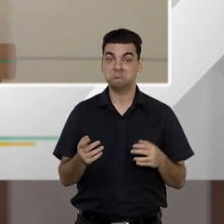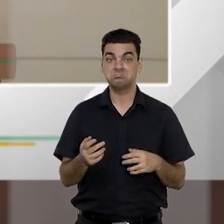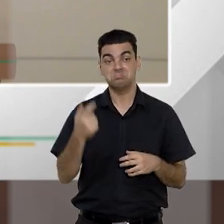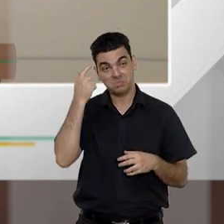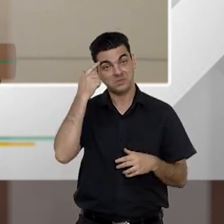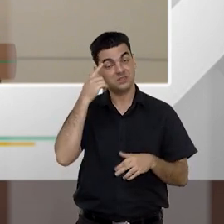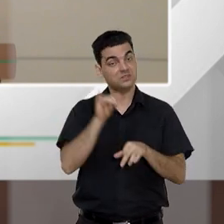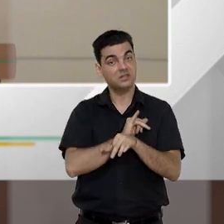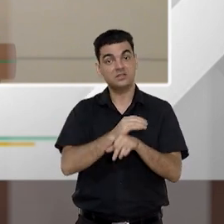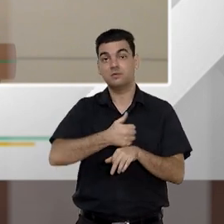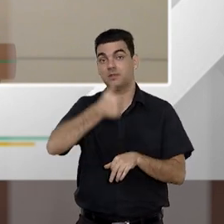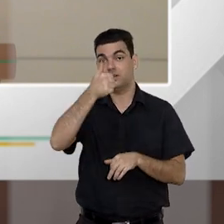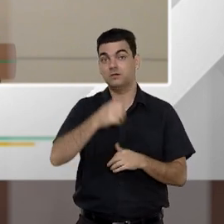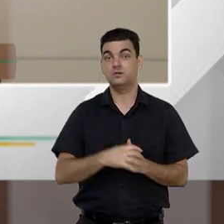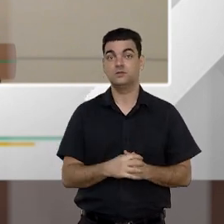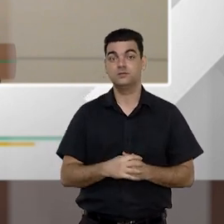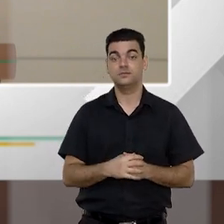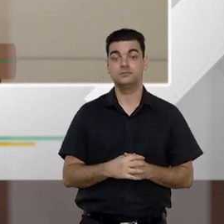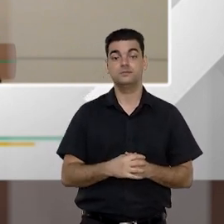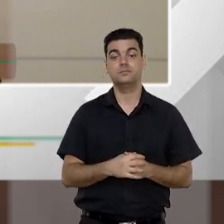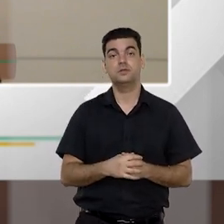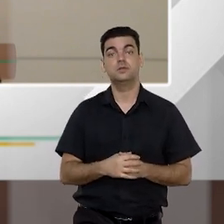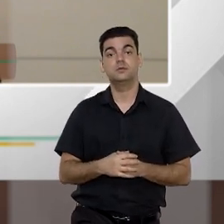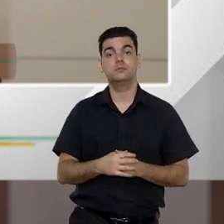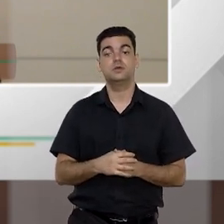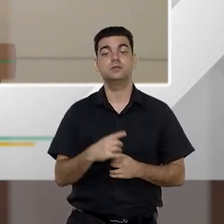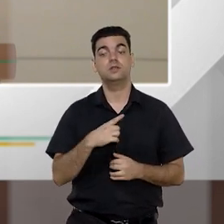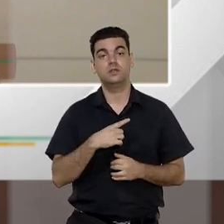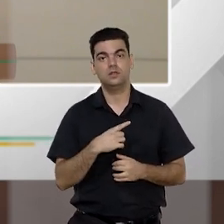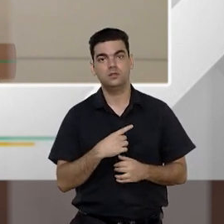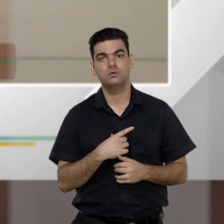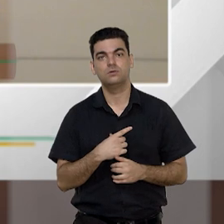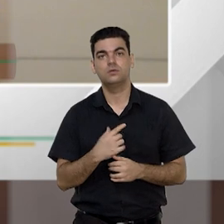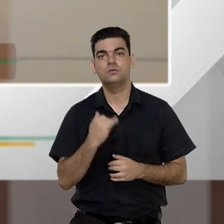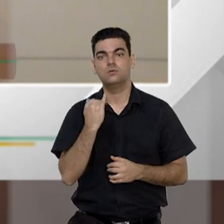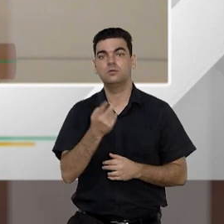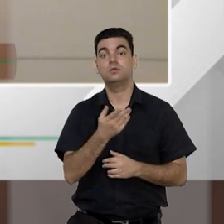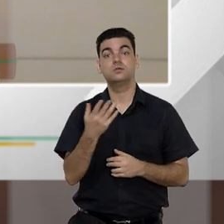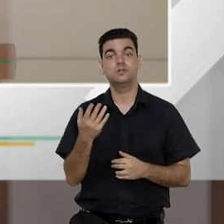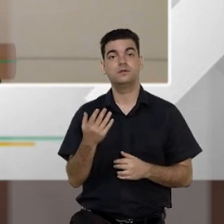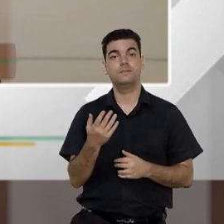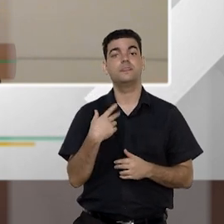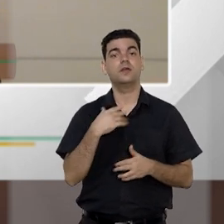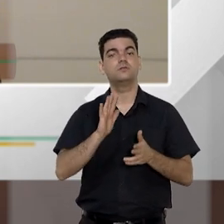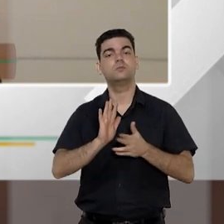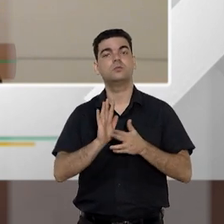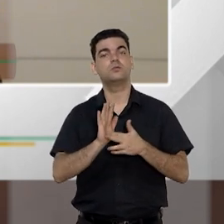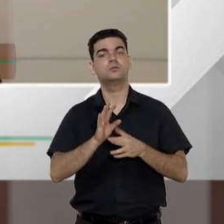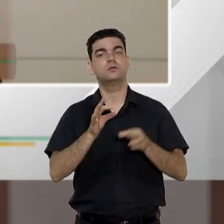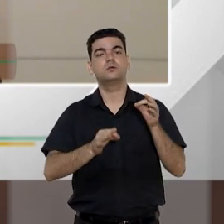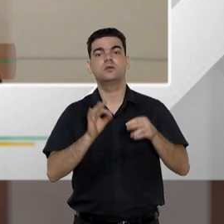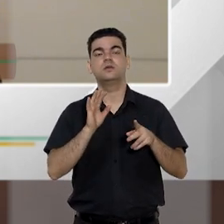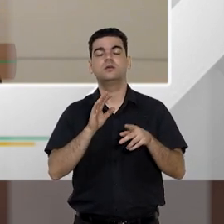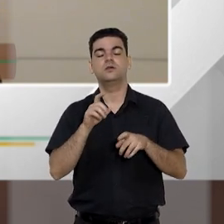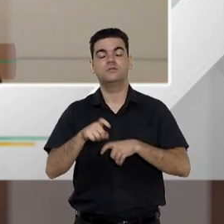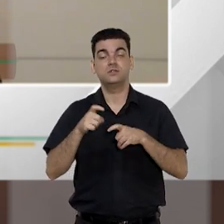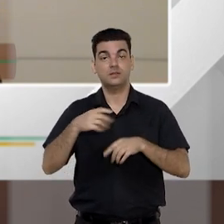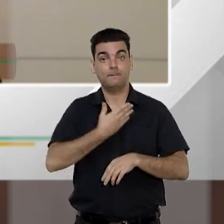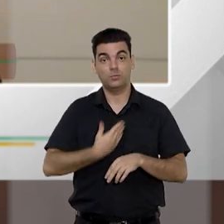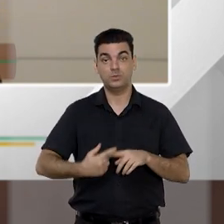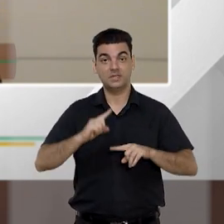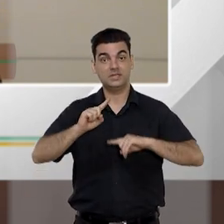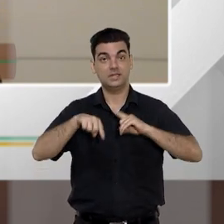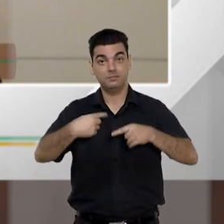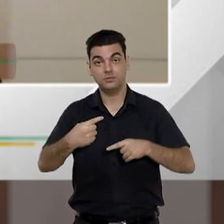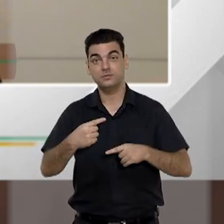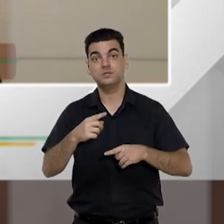de busca pela solução consensual. Mas é fato, eu só vejo, pelo menos na minha realidade que atuo, proposta de acordo pela